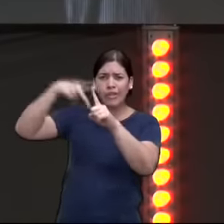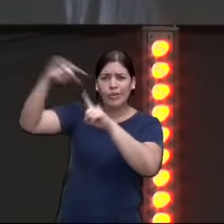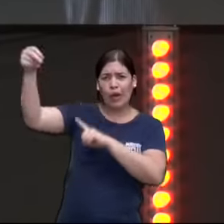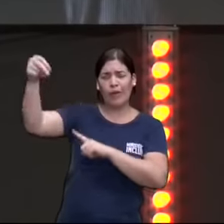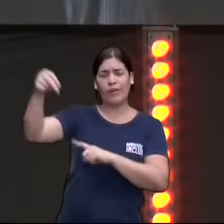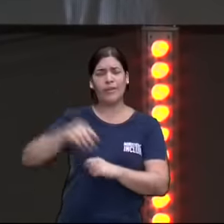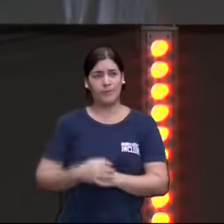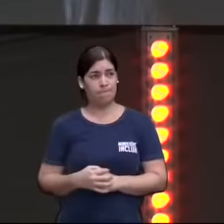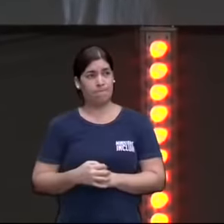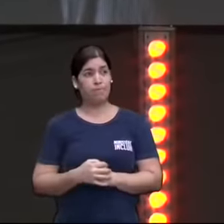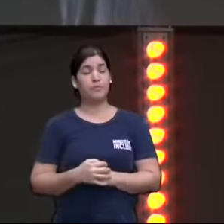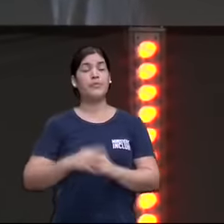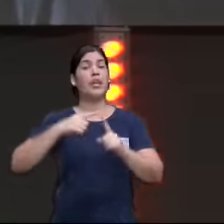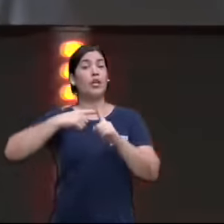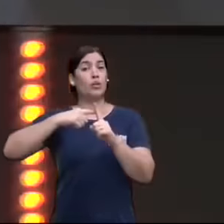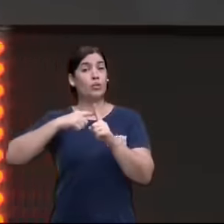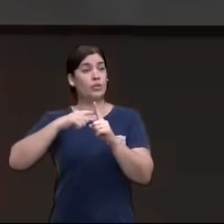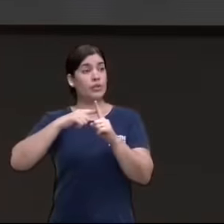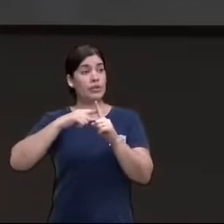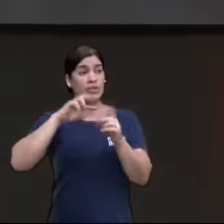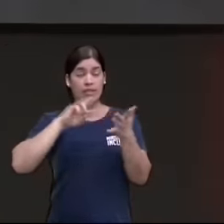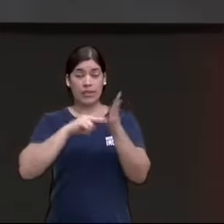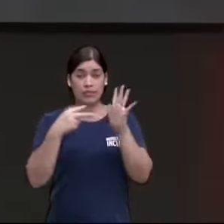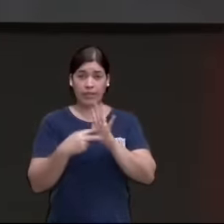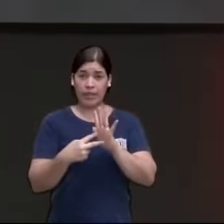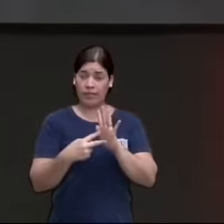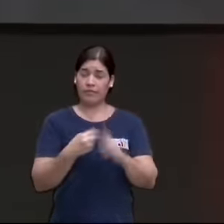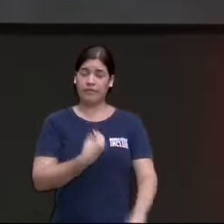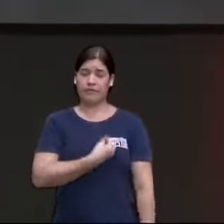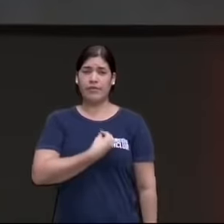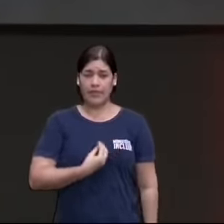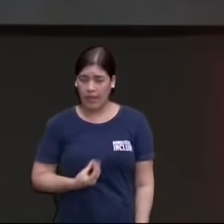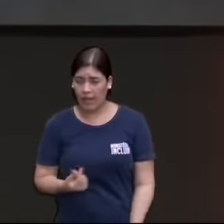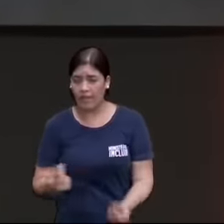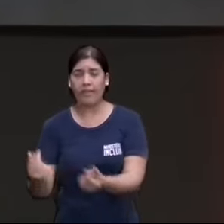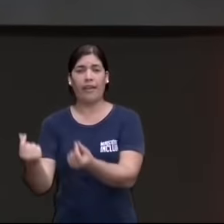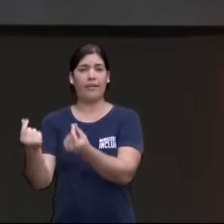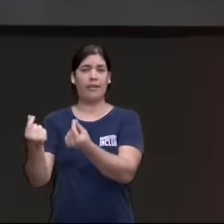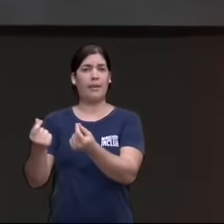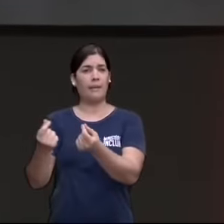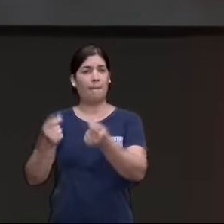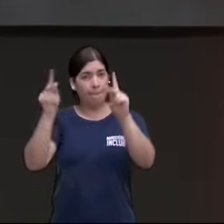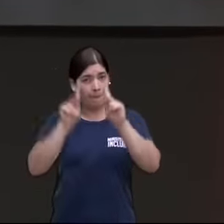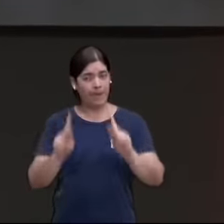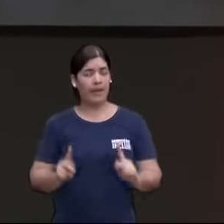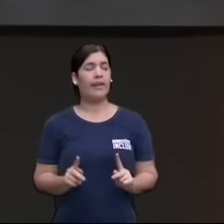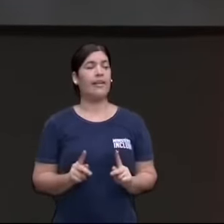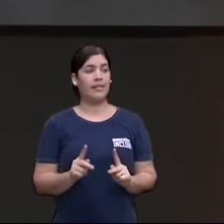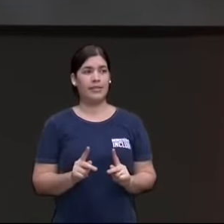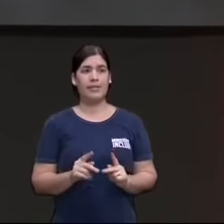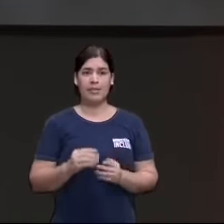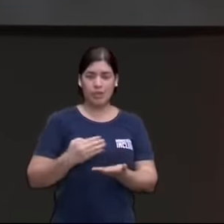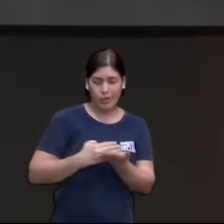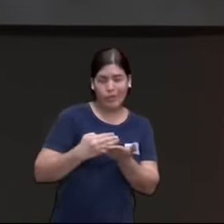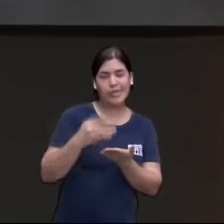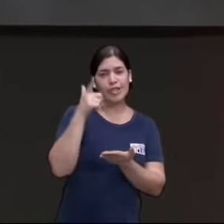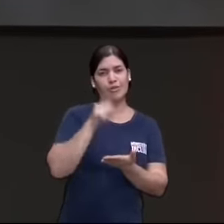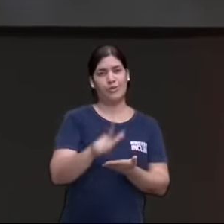A cruz passou a ser símbolo de vida eterna, de paz, de